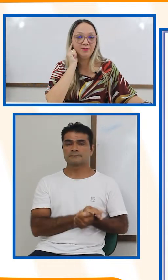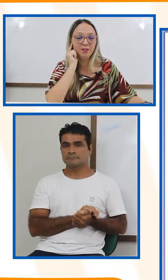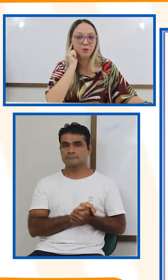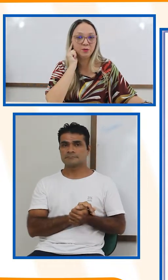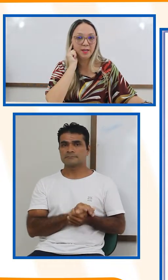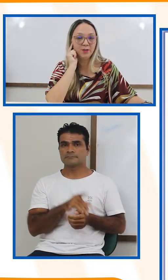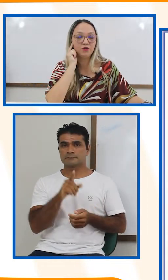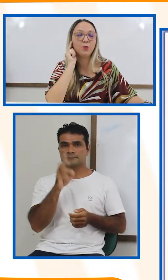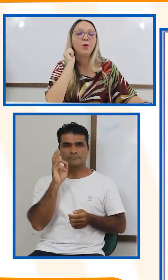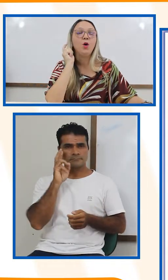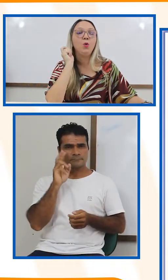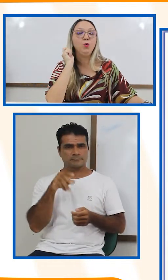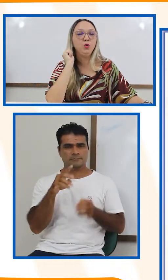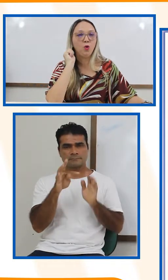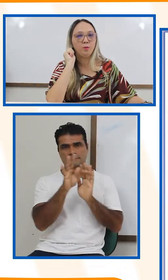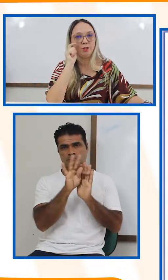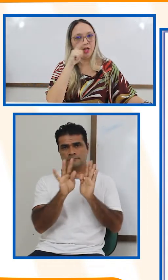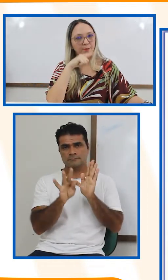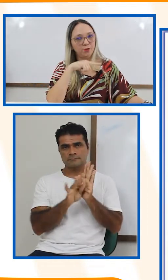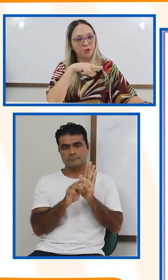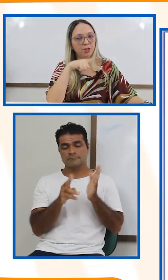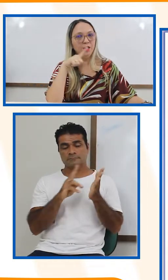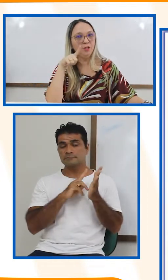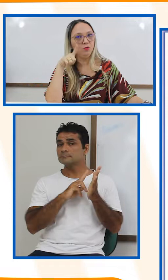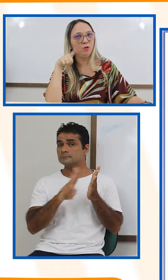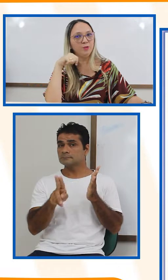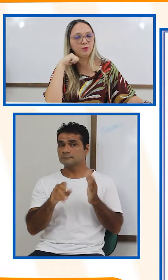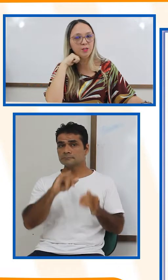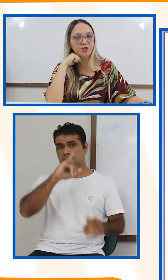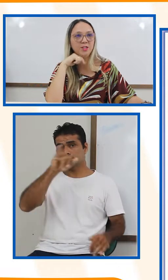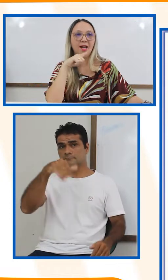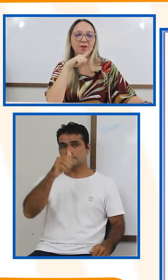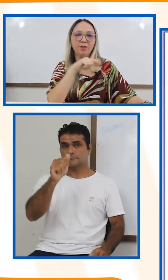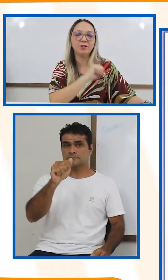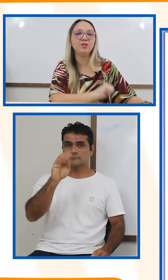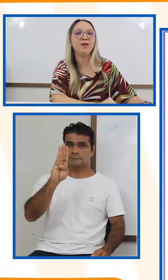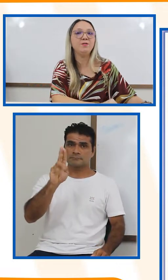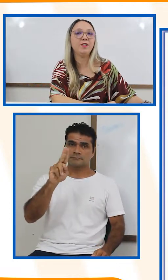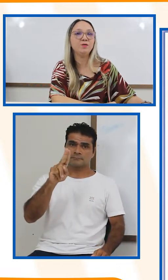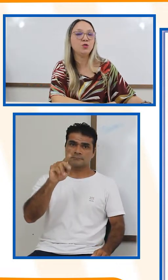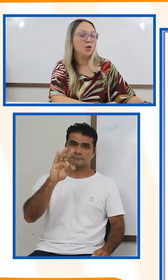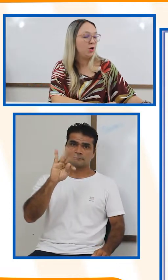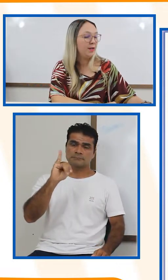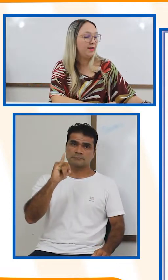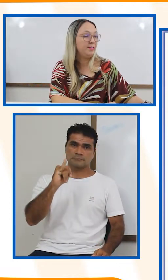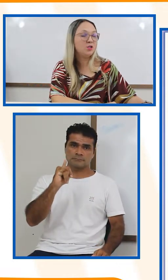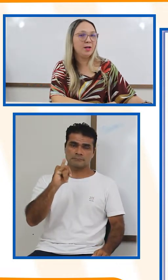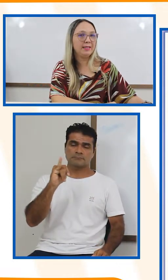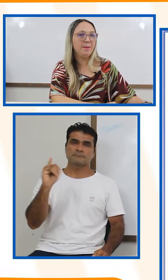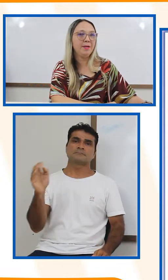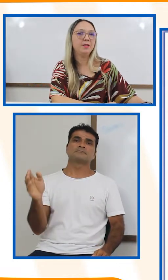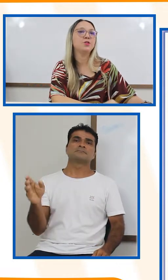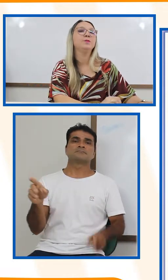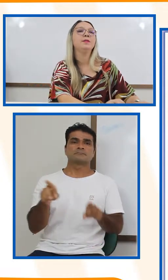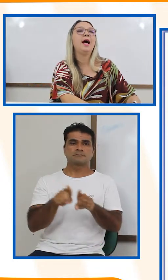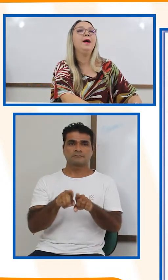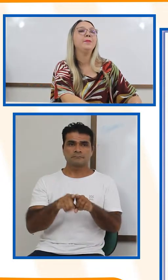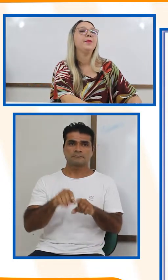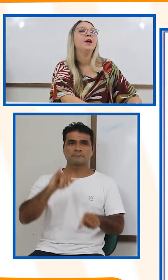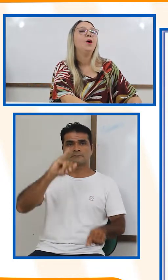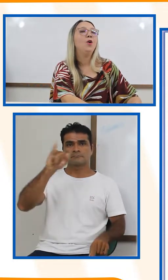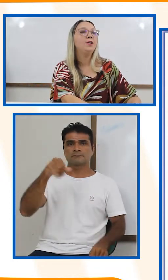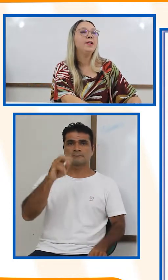Vocês já viram no texto o nome Jabuti e o nome Juriti. Agora a gente vai vê-los isoladamente,